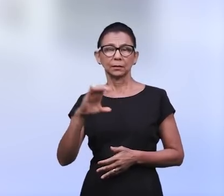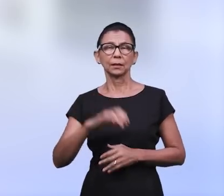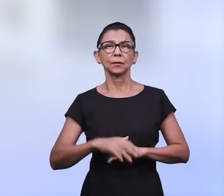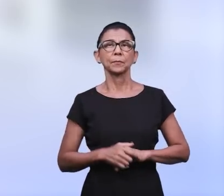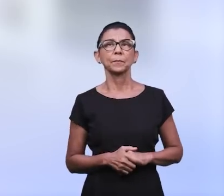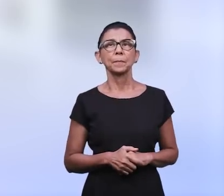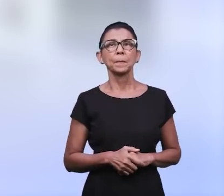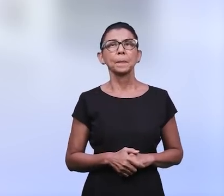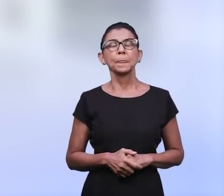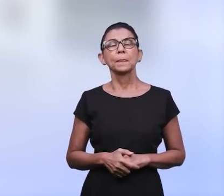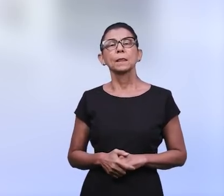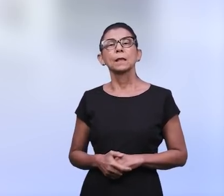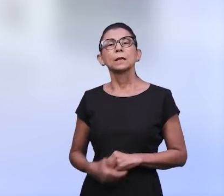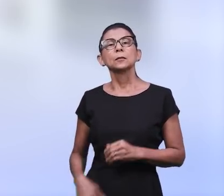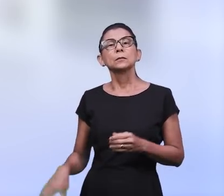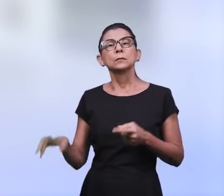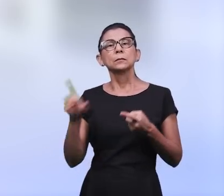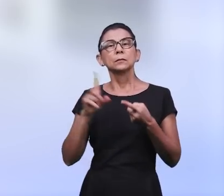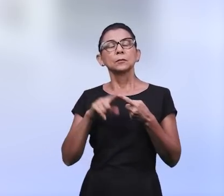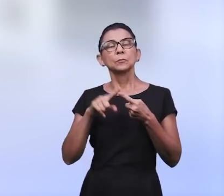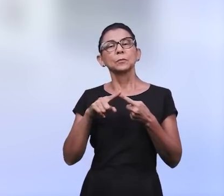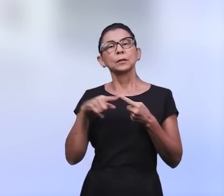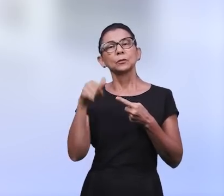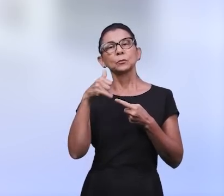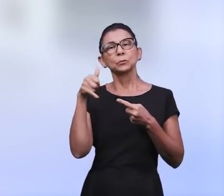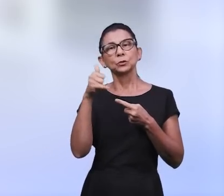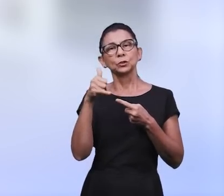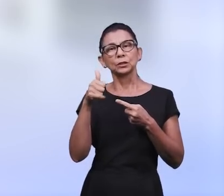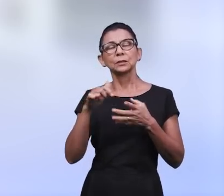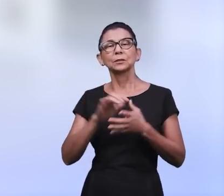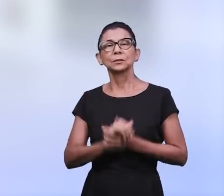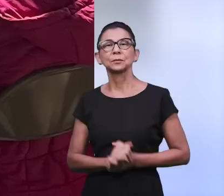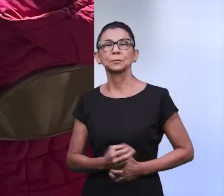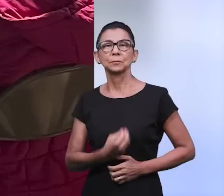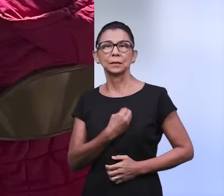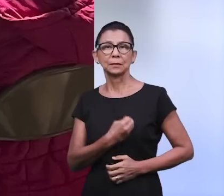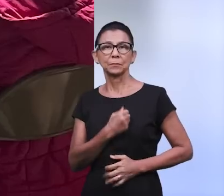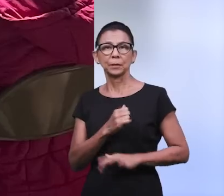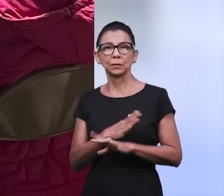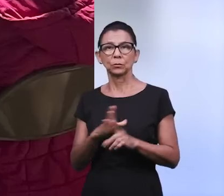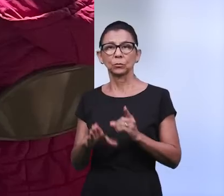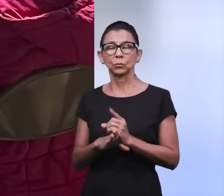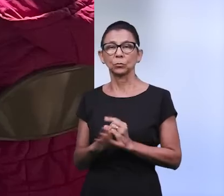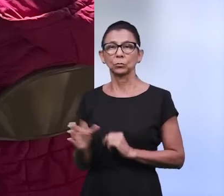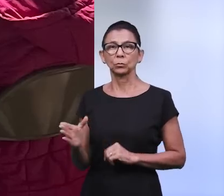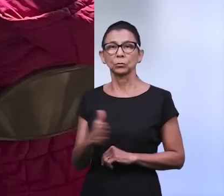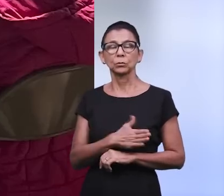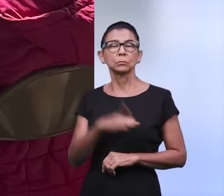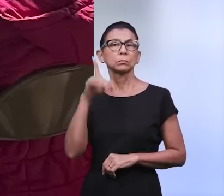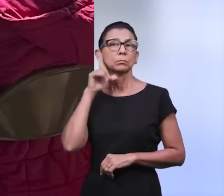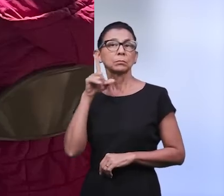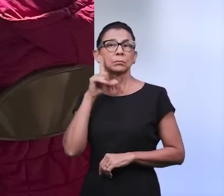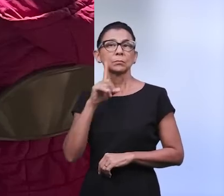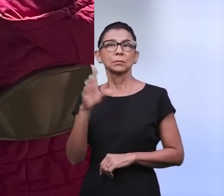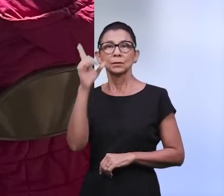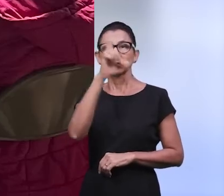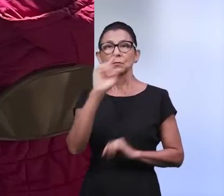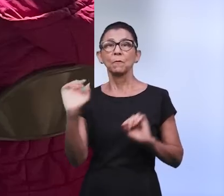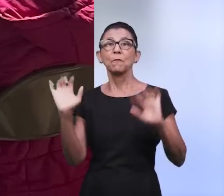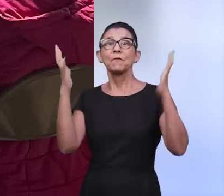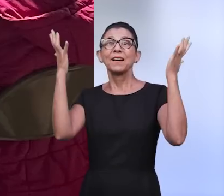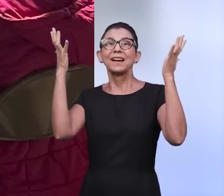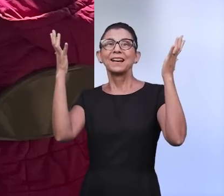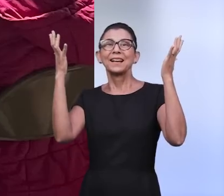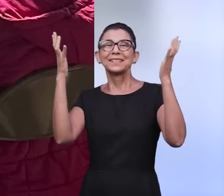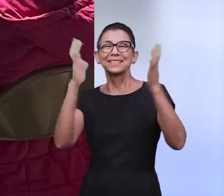ungidos Lucianderson Ferreira e Sérgio da Silva também participaram deste culto. Nos Estados Unidos, o domingo foi de festa na ICM de